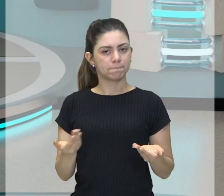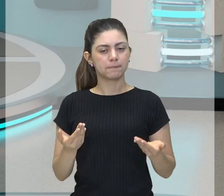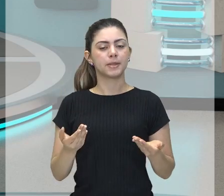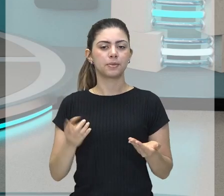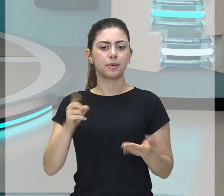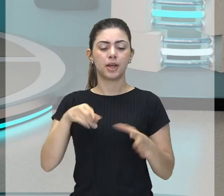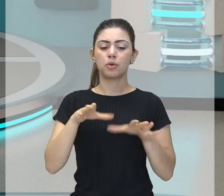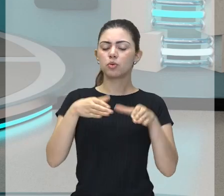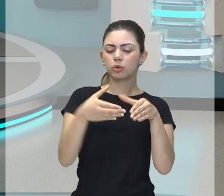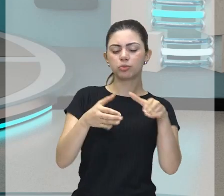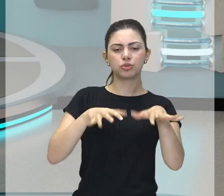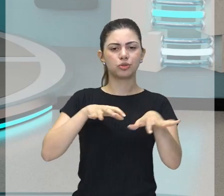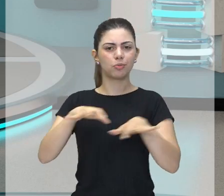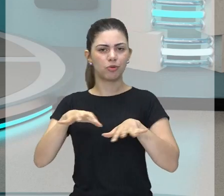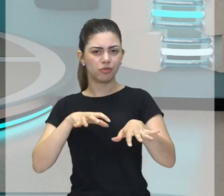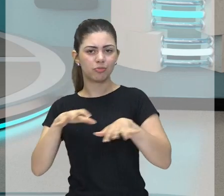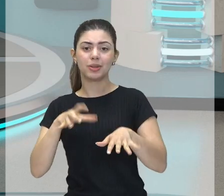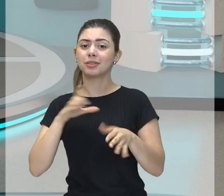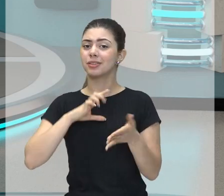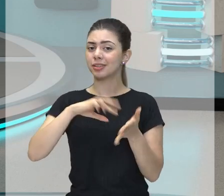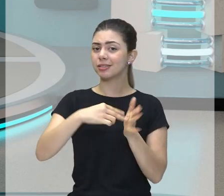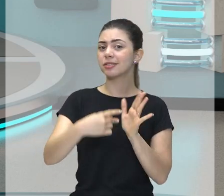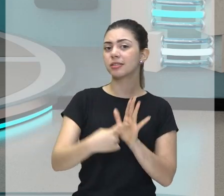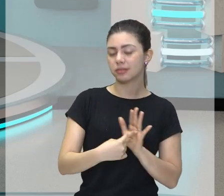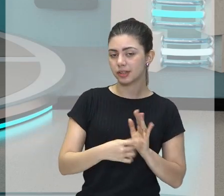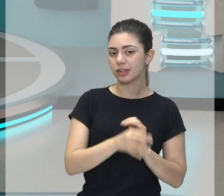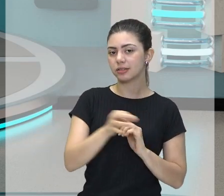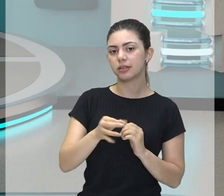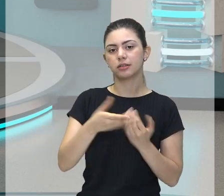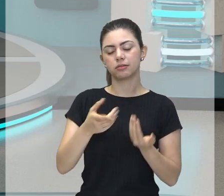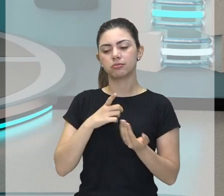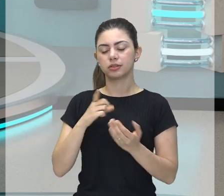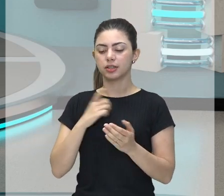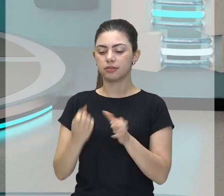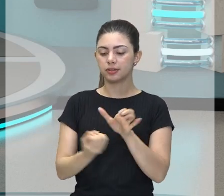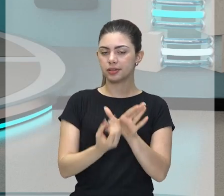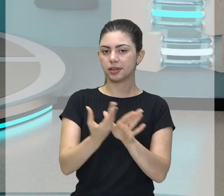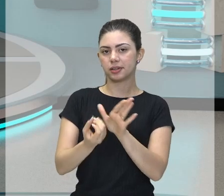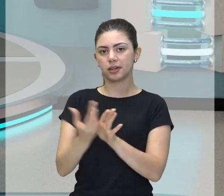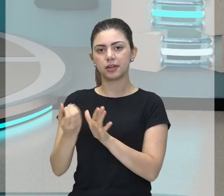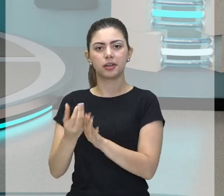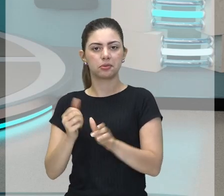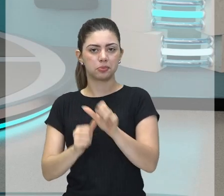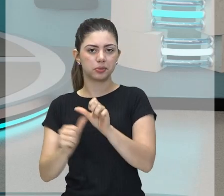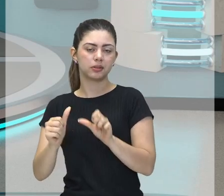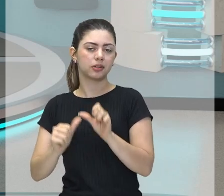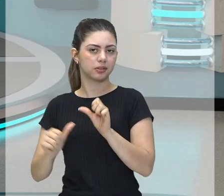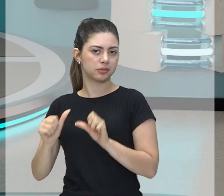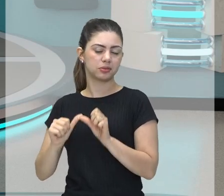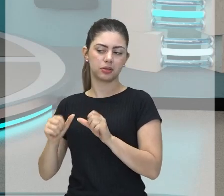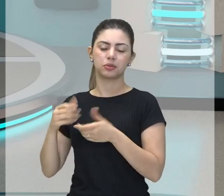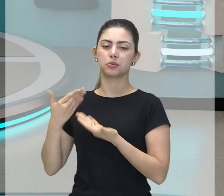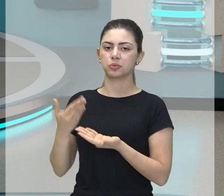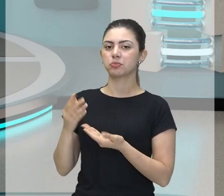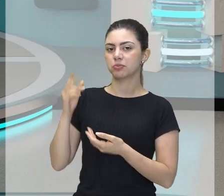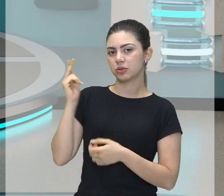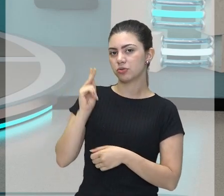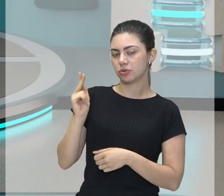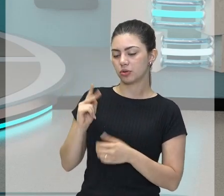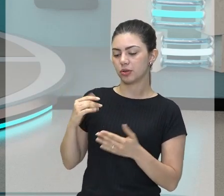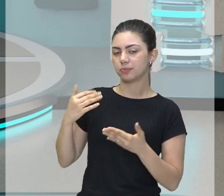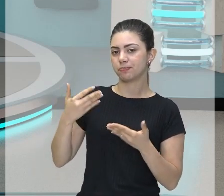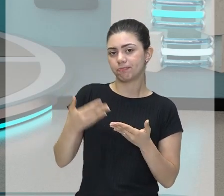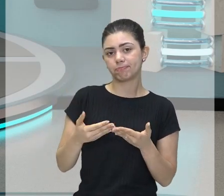de movimentos e significados que fomos desenvolvendo ao longo da história. Então, o esporte ele está inserido dentro